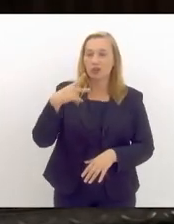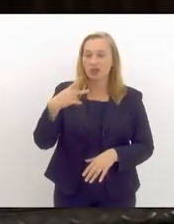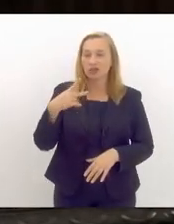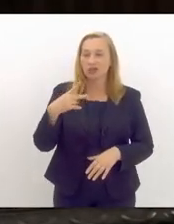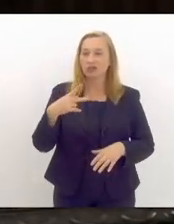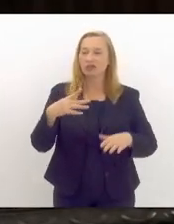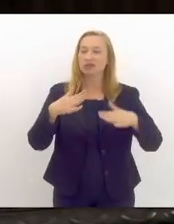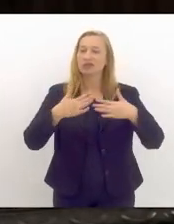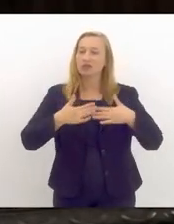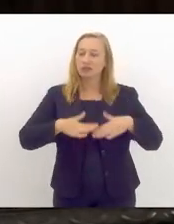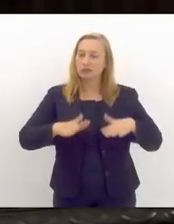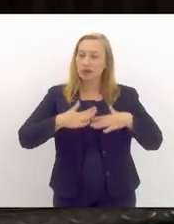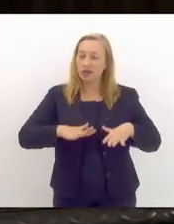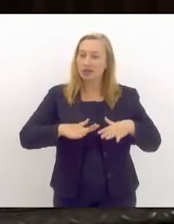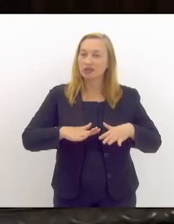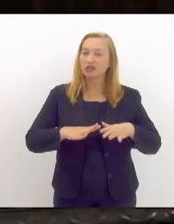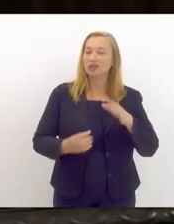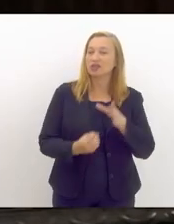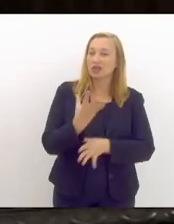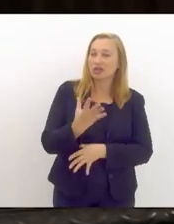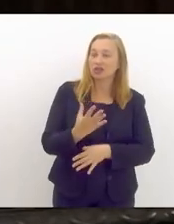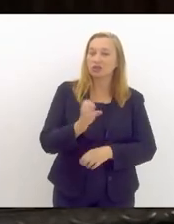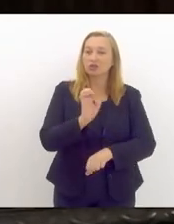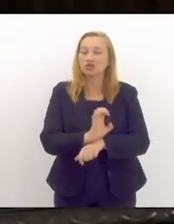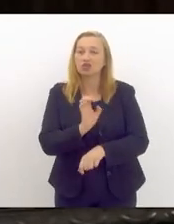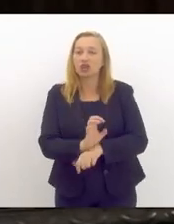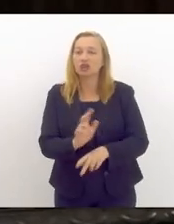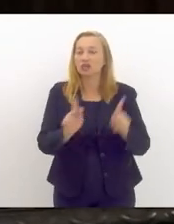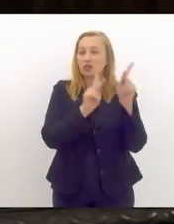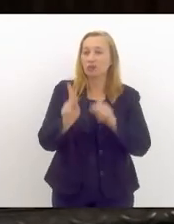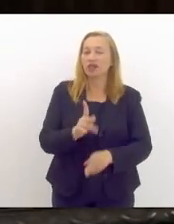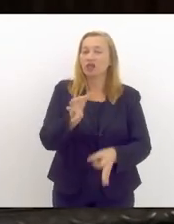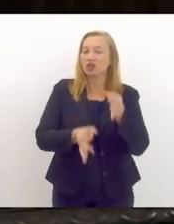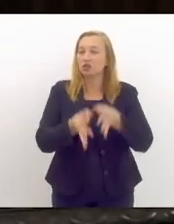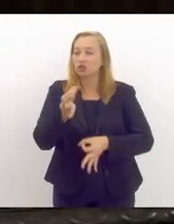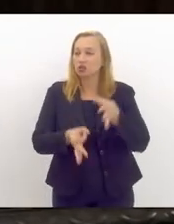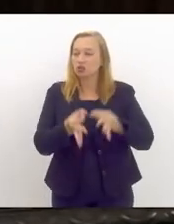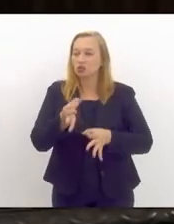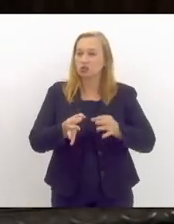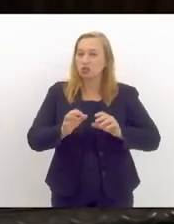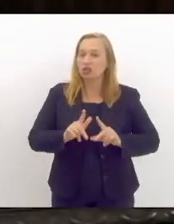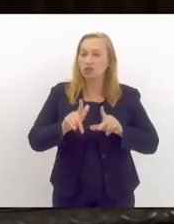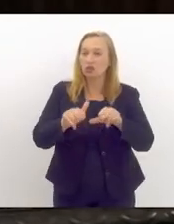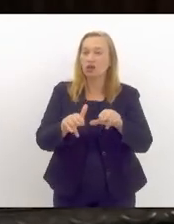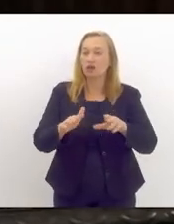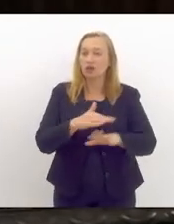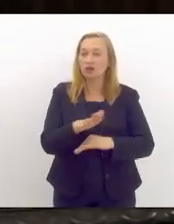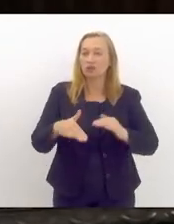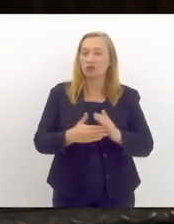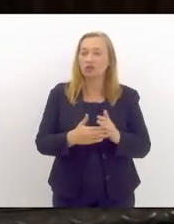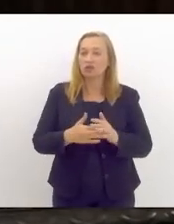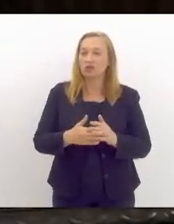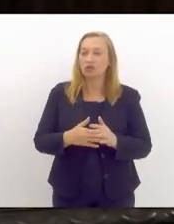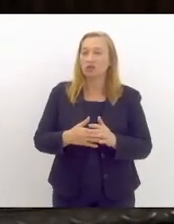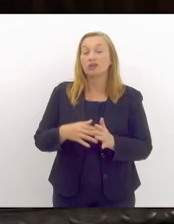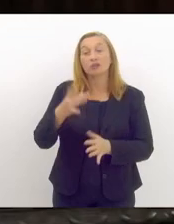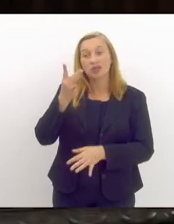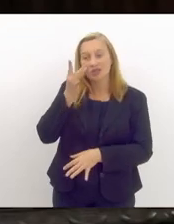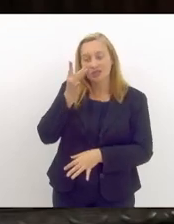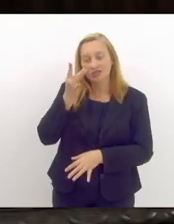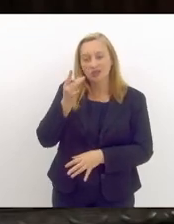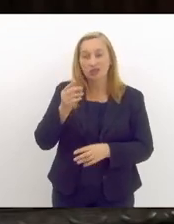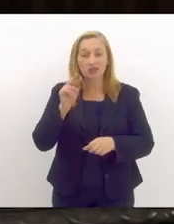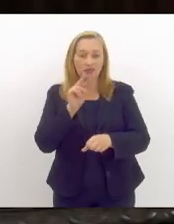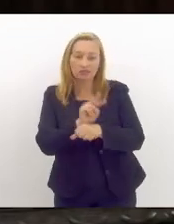pacificação, de construção de um Estado e de um país mais justo e igualitário. Estarei presente e perto, atento